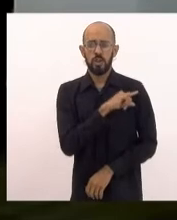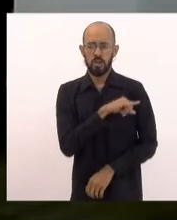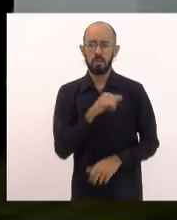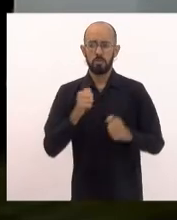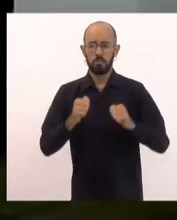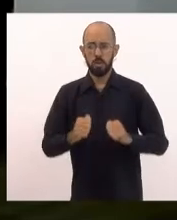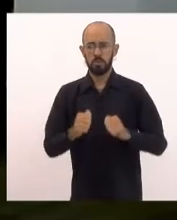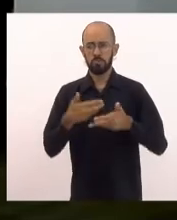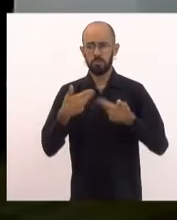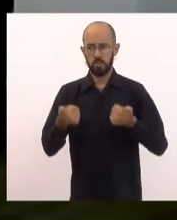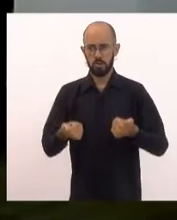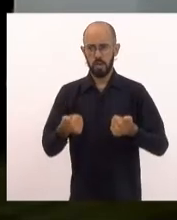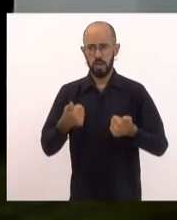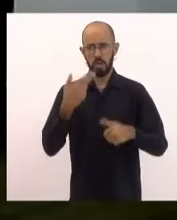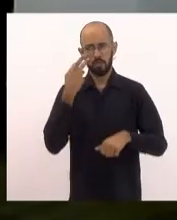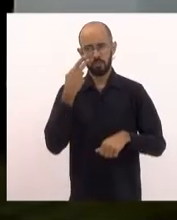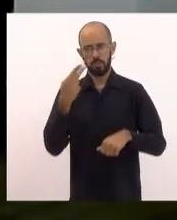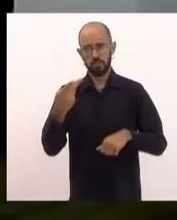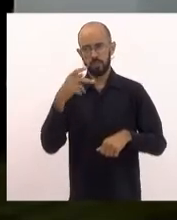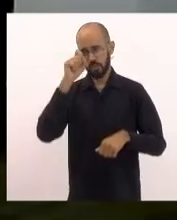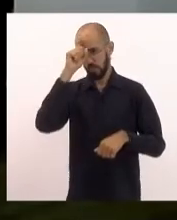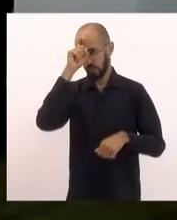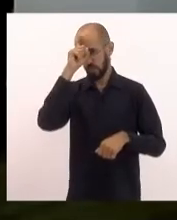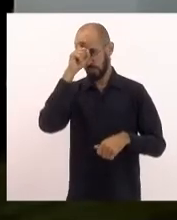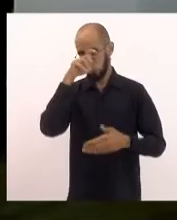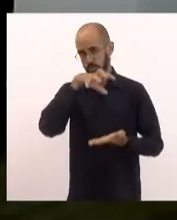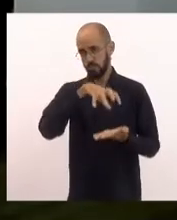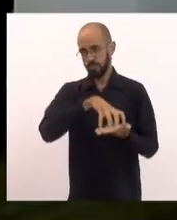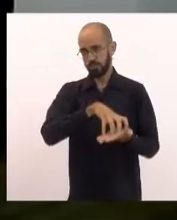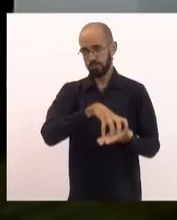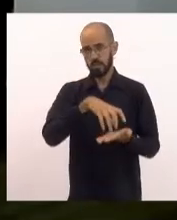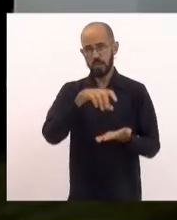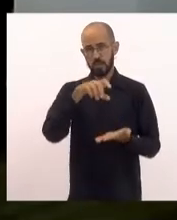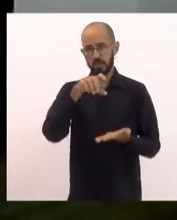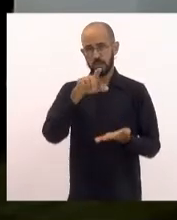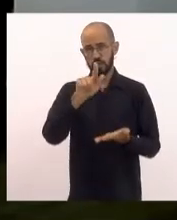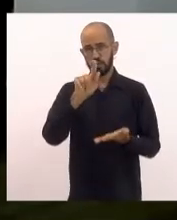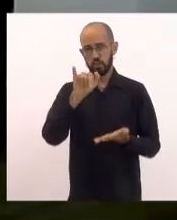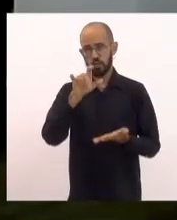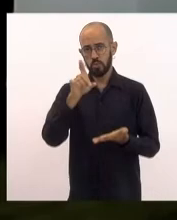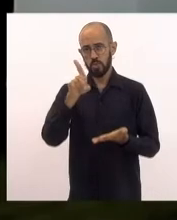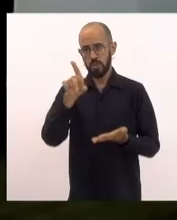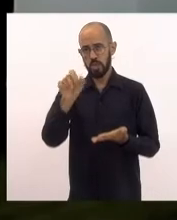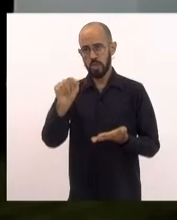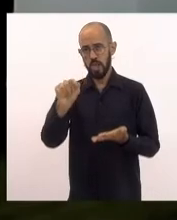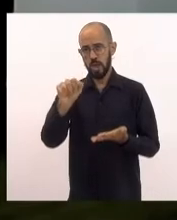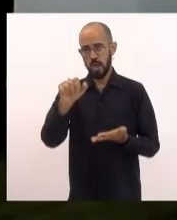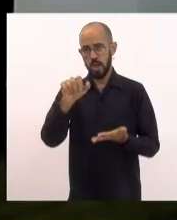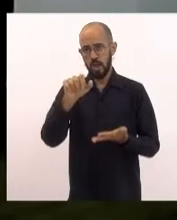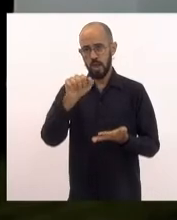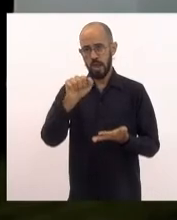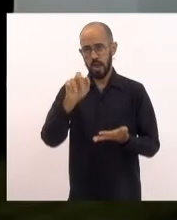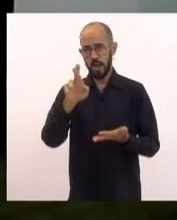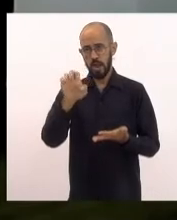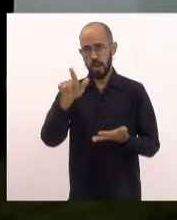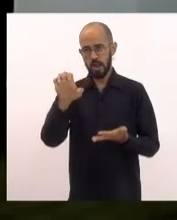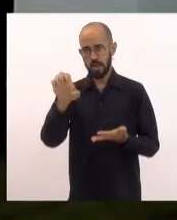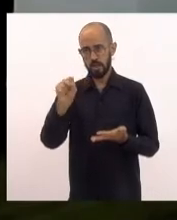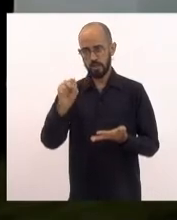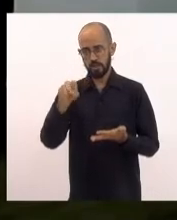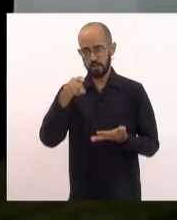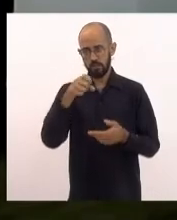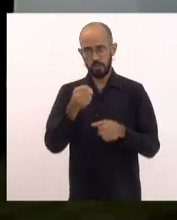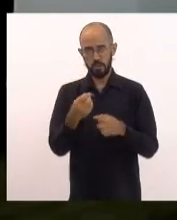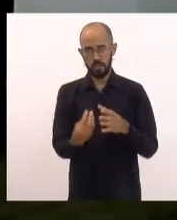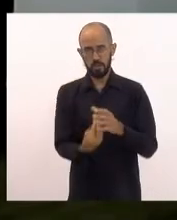uma visita ao Hospital Regional Gilda Arnes, um hospital de grande valia naquele pico do Covid, não só